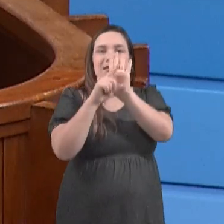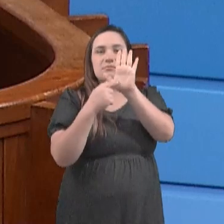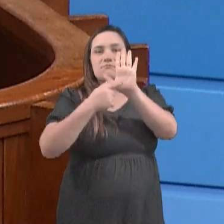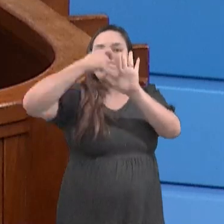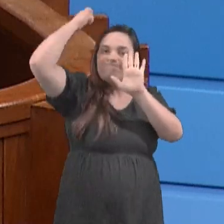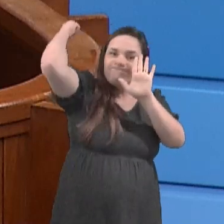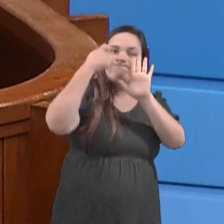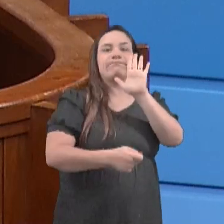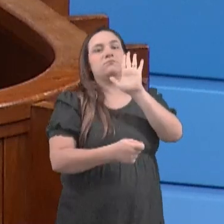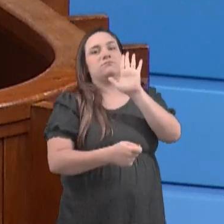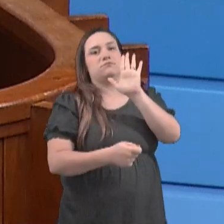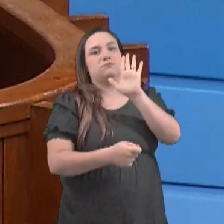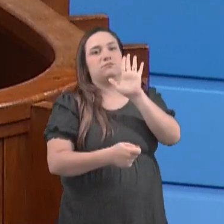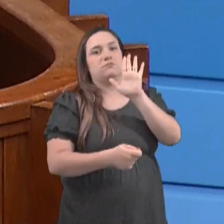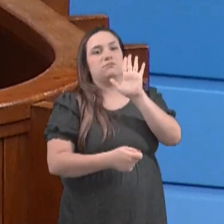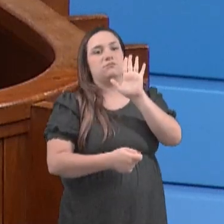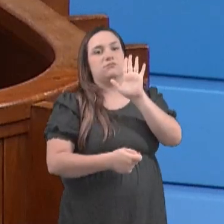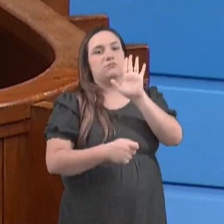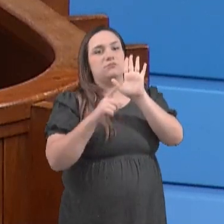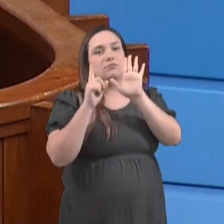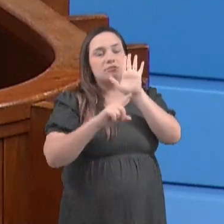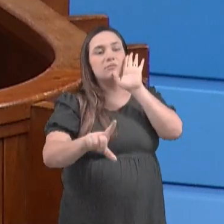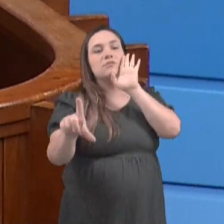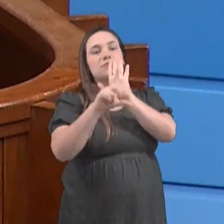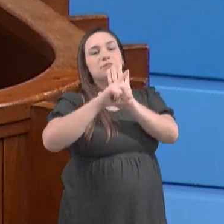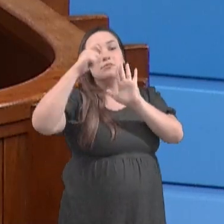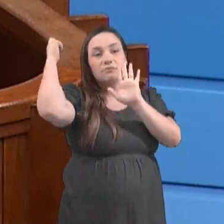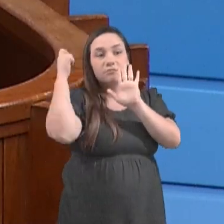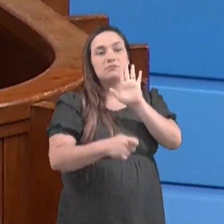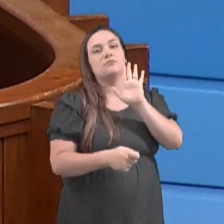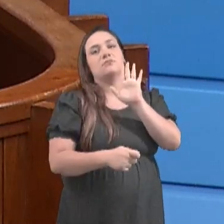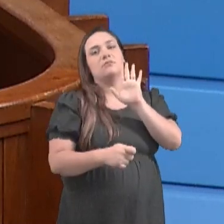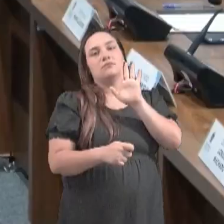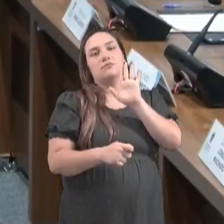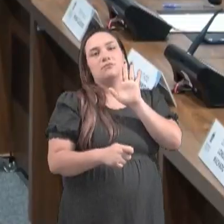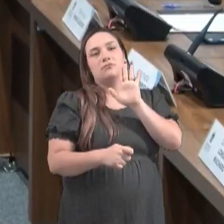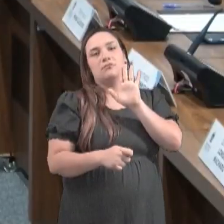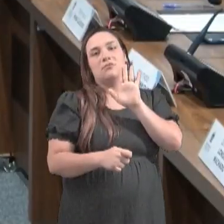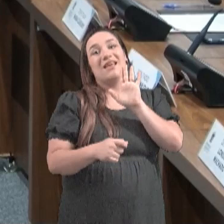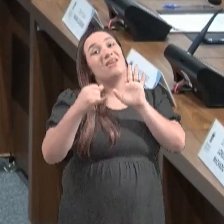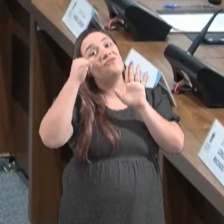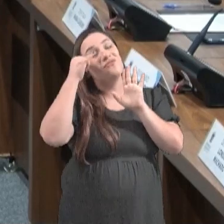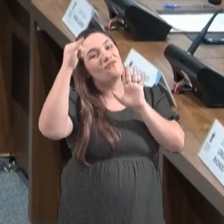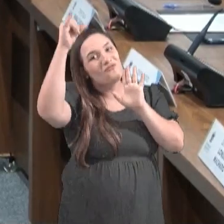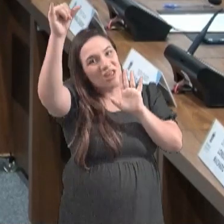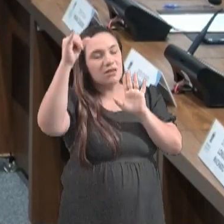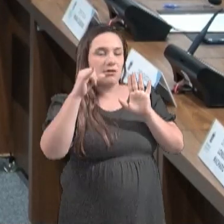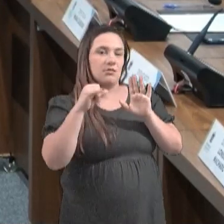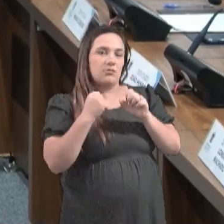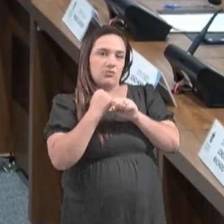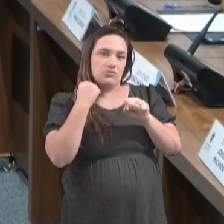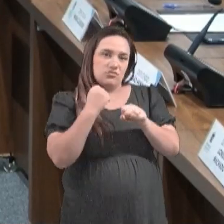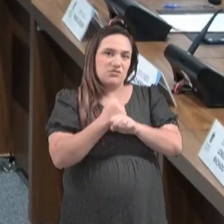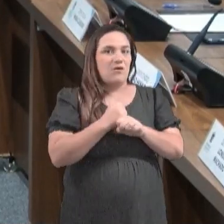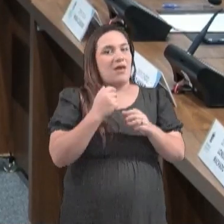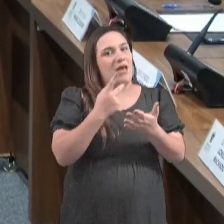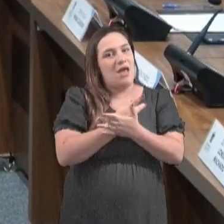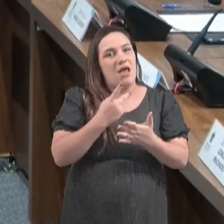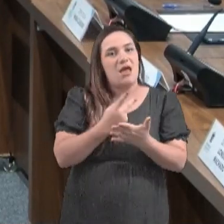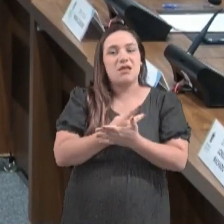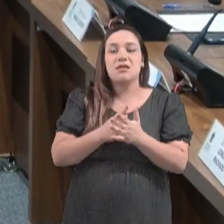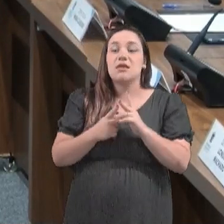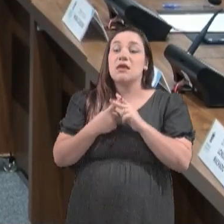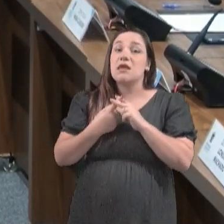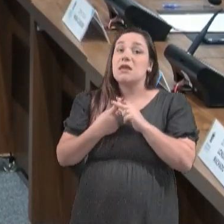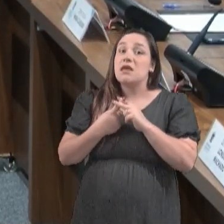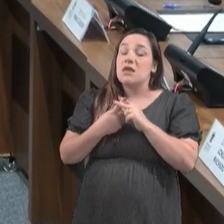tenha força. E aí, esse diploma legal é uma lei que defina, que regule o que